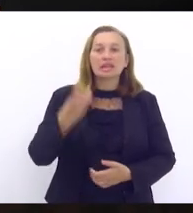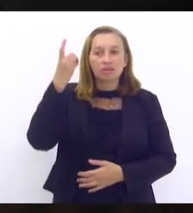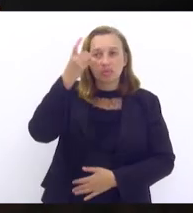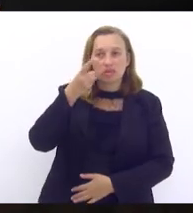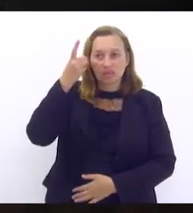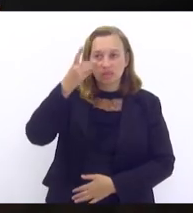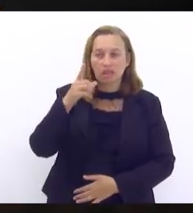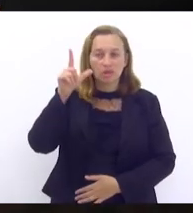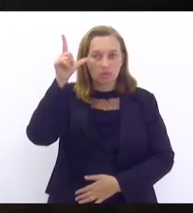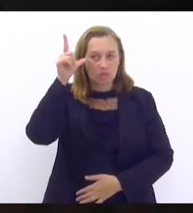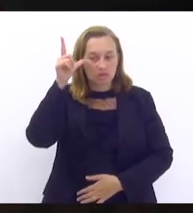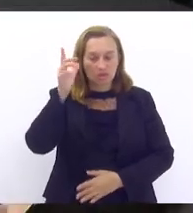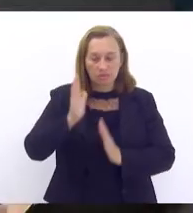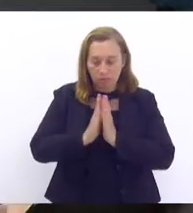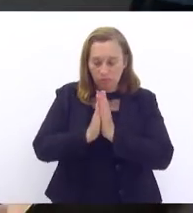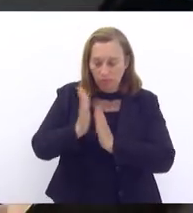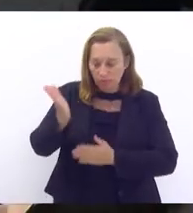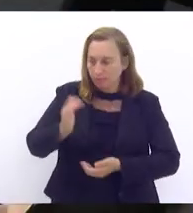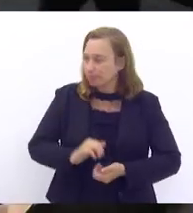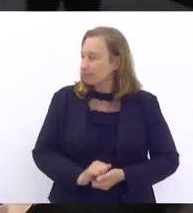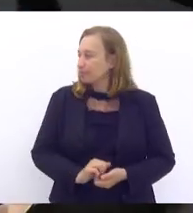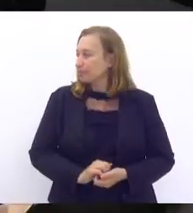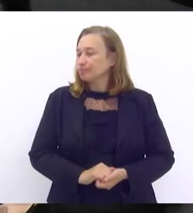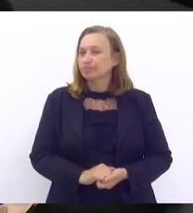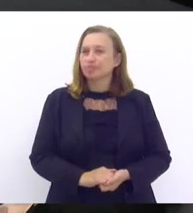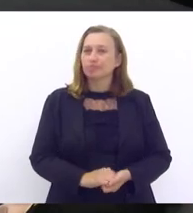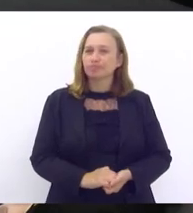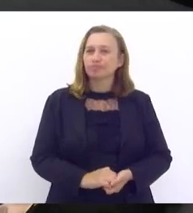Deputada Lucinha, por favor.